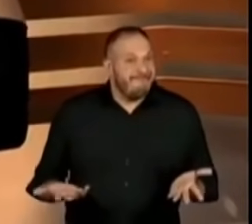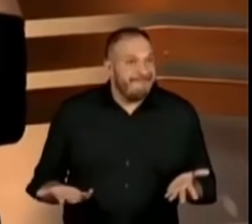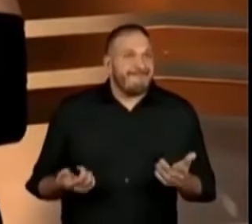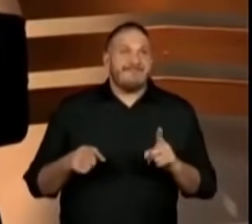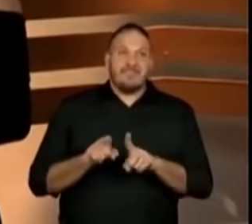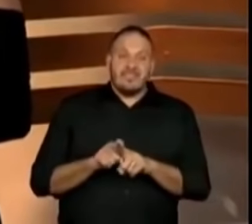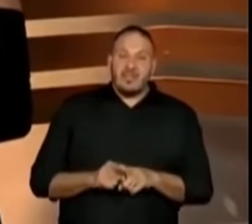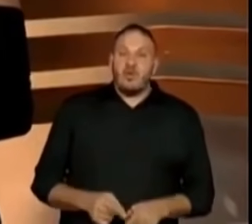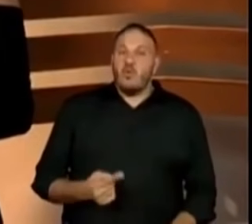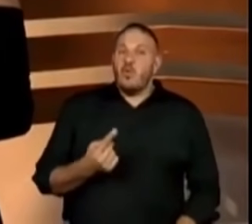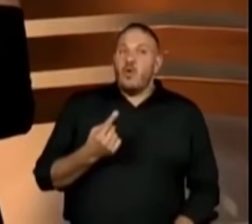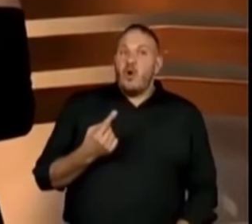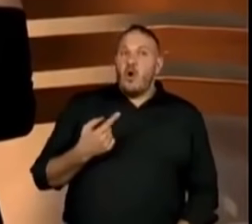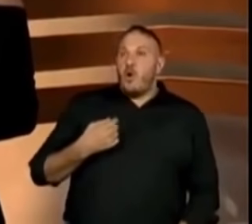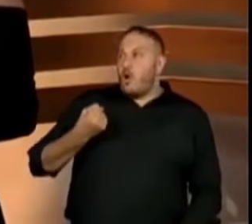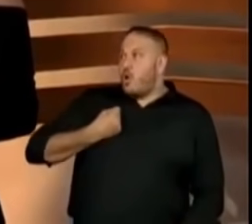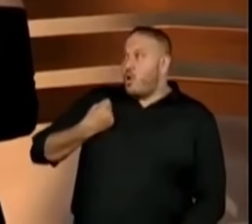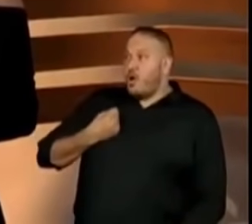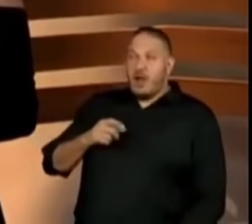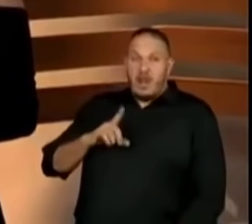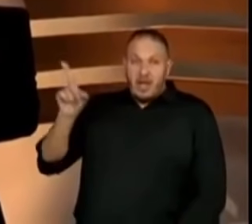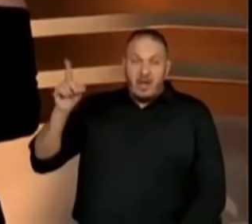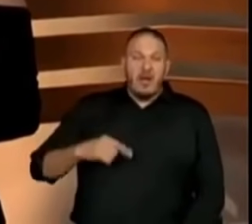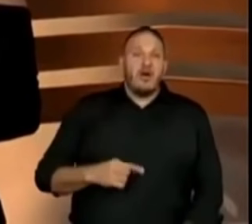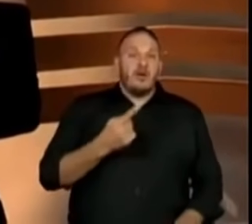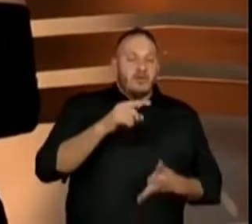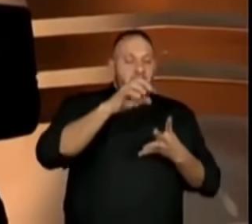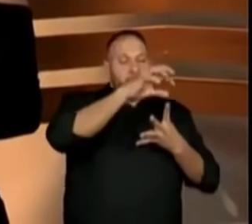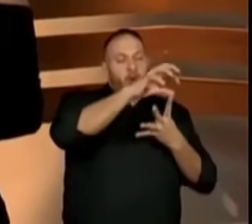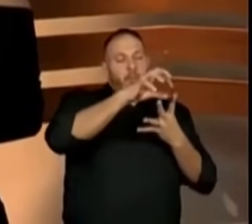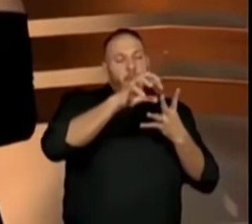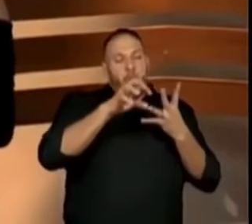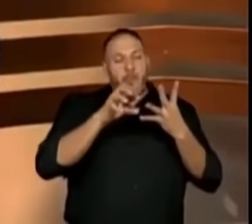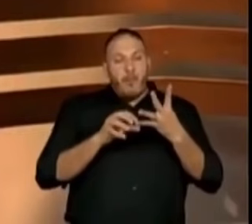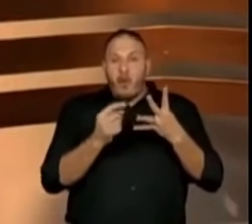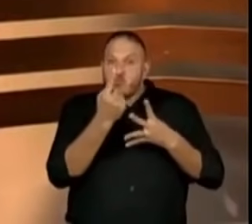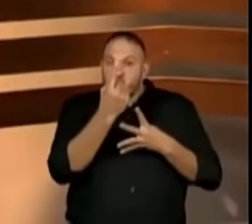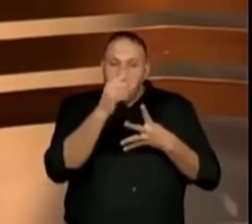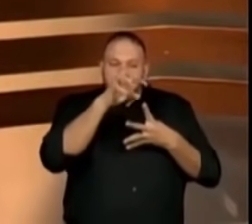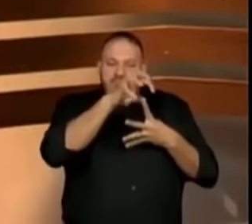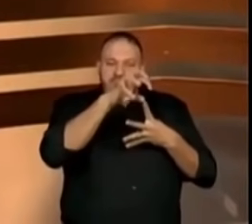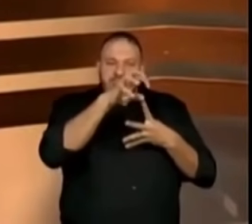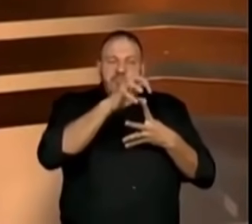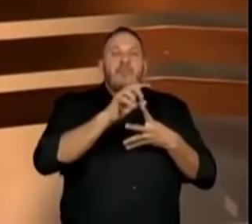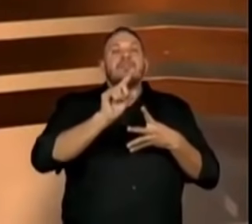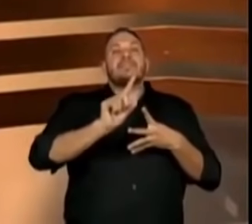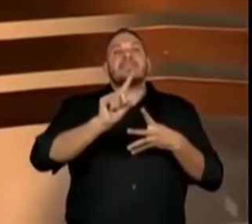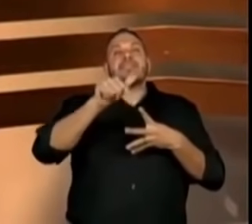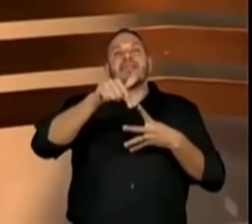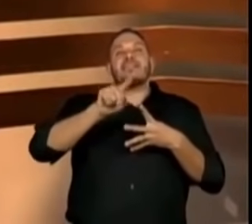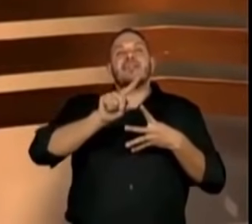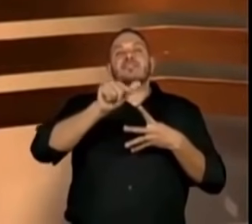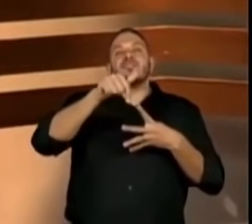Portanto, um quarto de nozes é